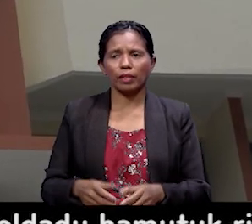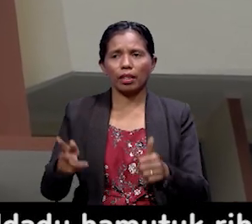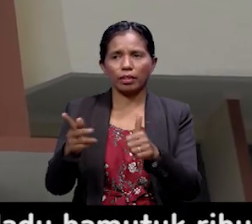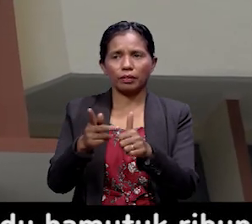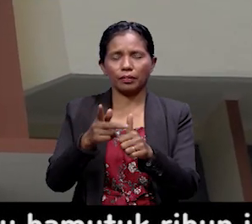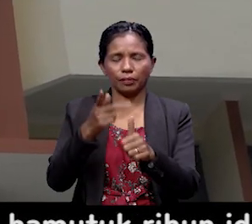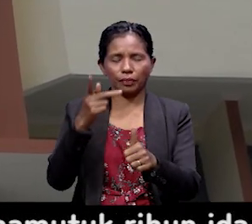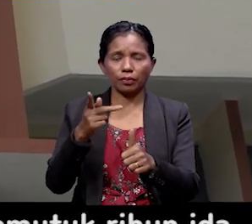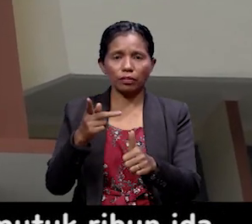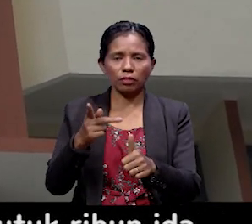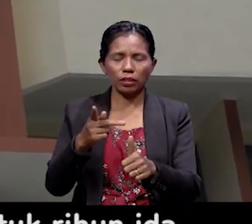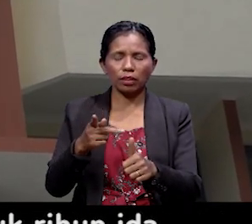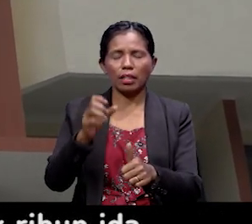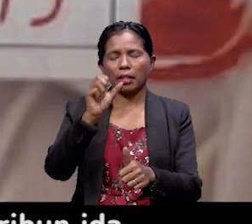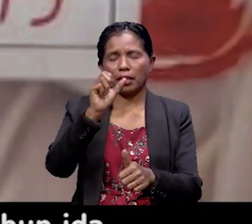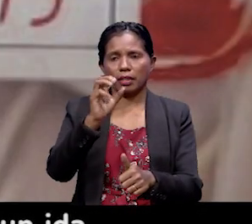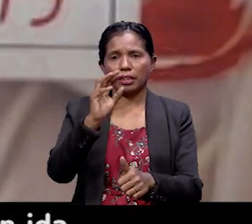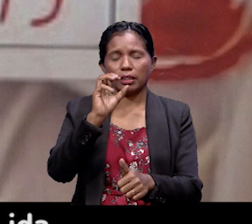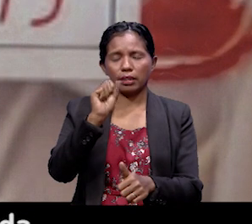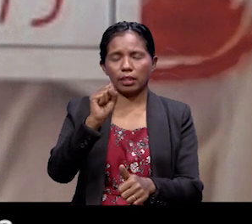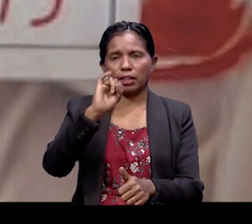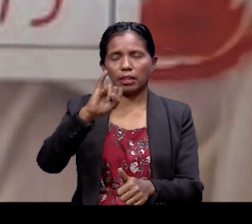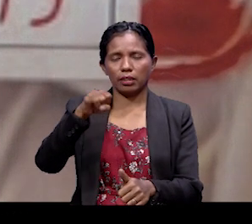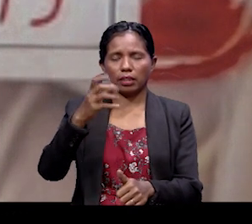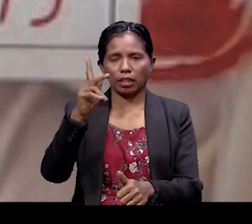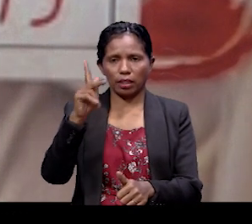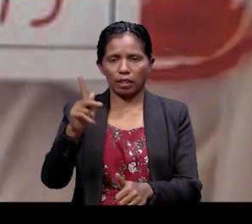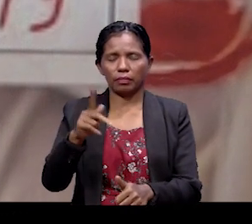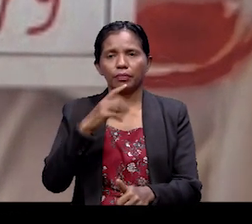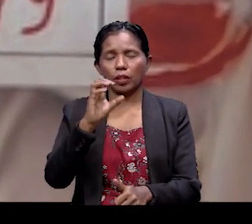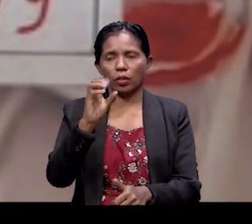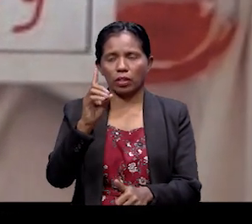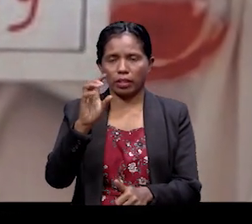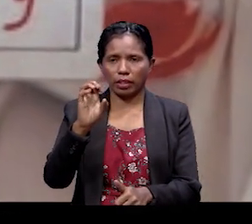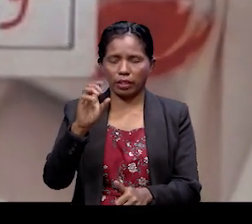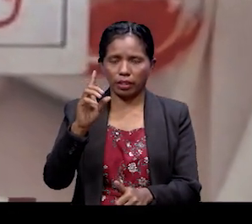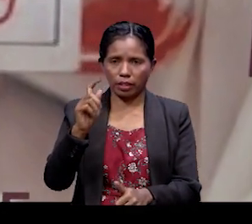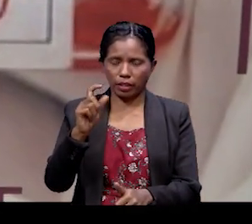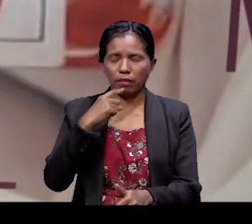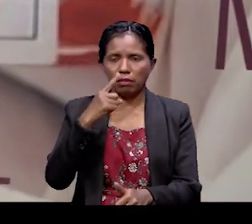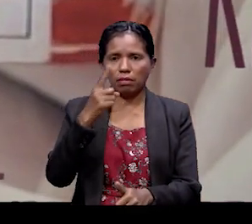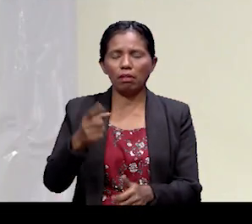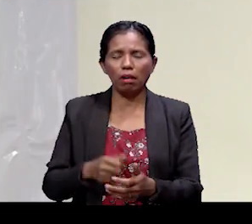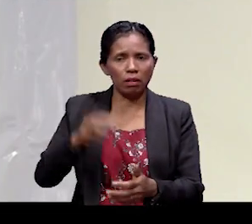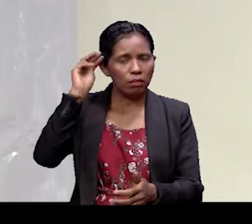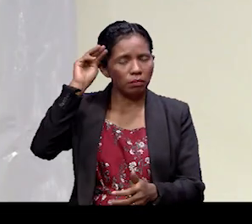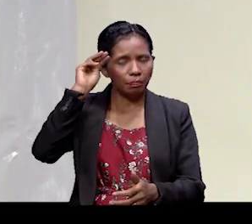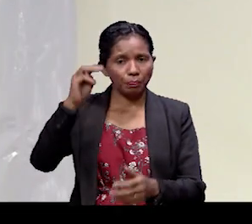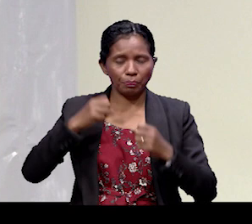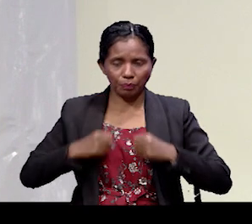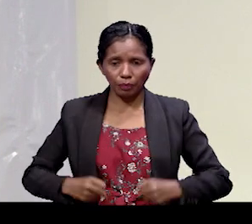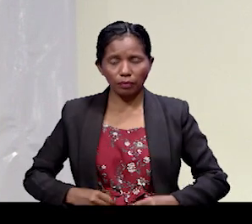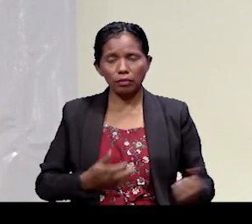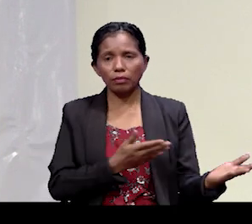Vice-coordenadora Força Tarefa Prevenção no Mitigação Surto COVID-19, Odete da Silva Viega Chateten, Ministério Saúde se